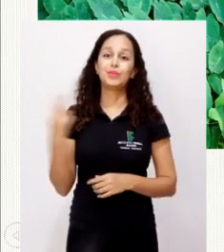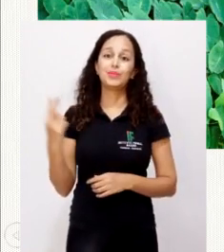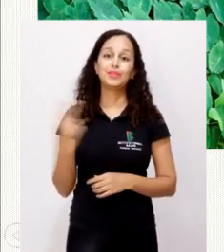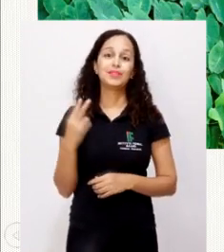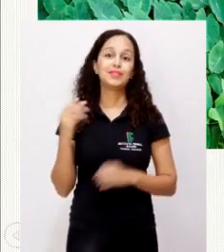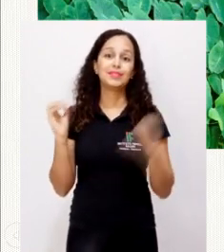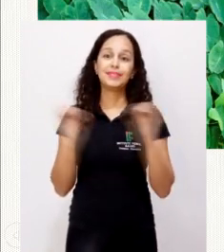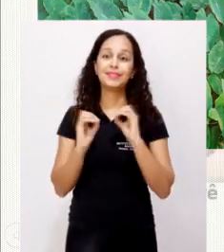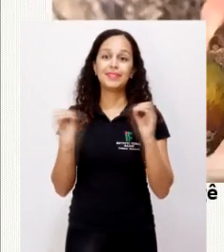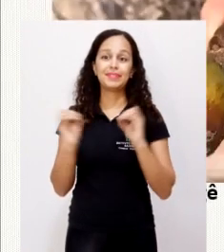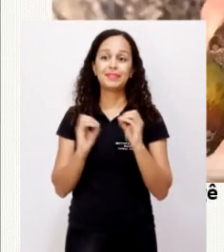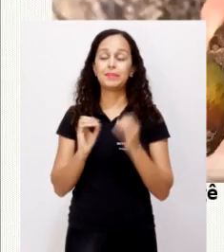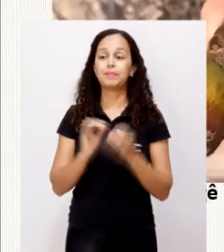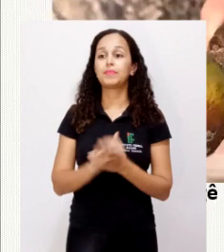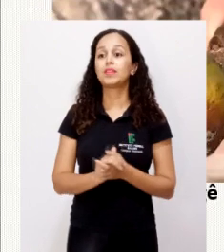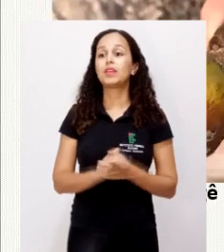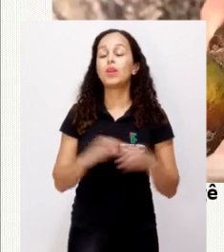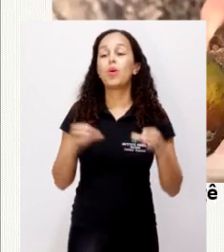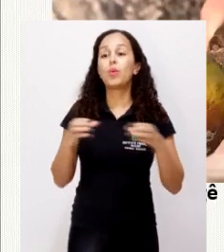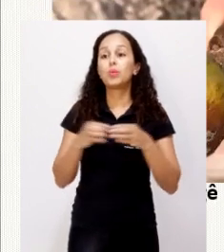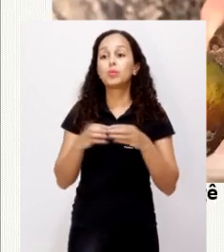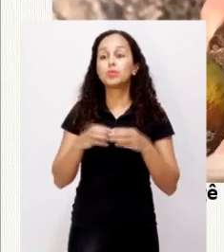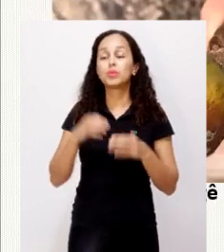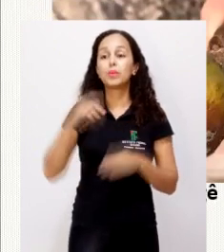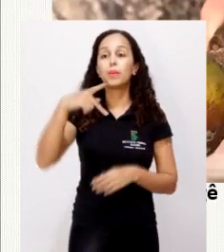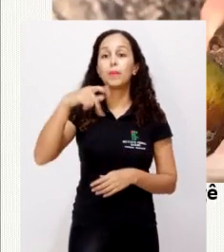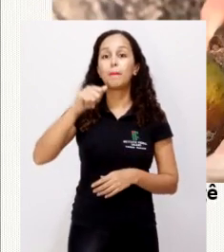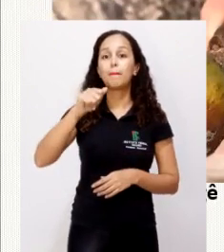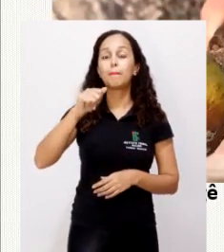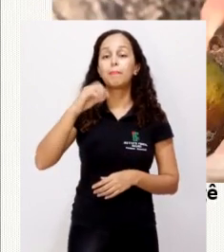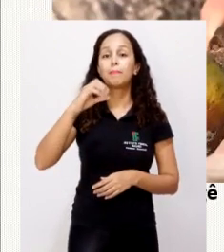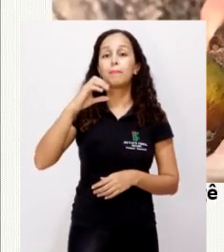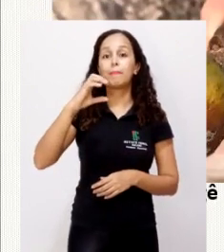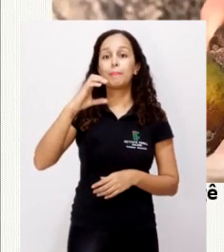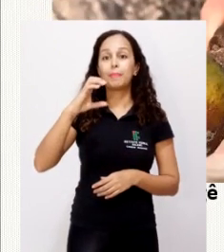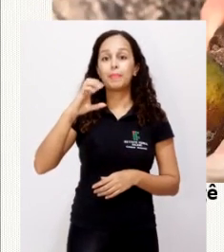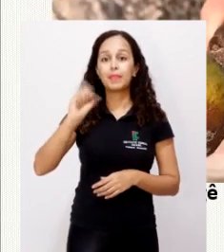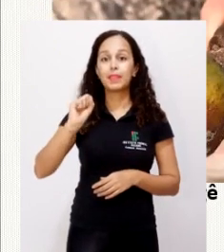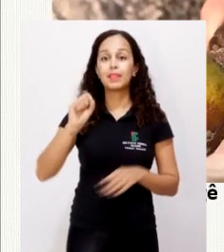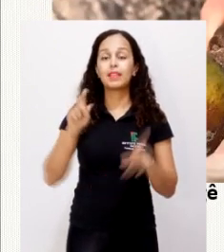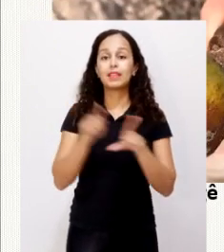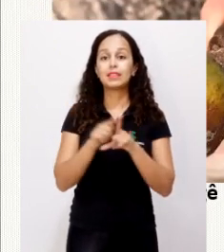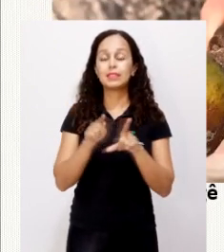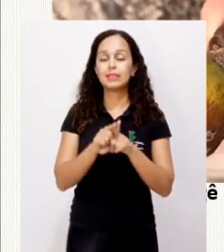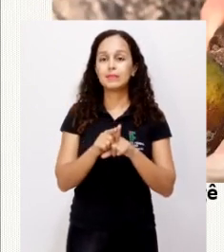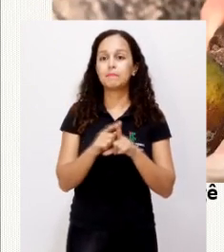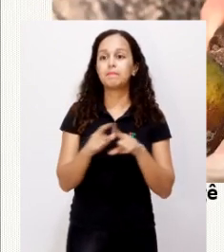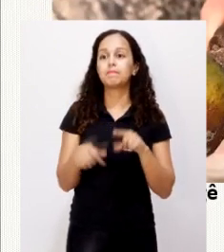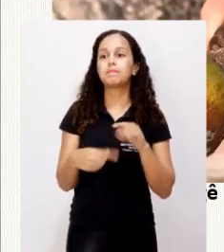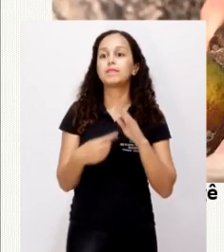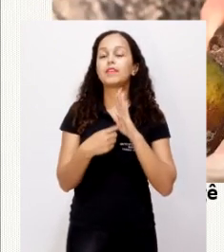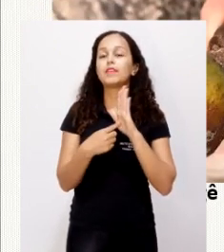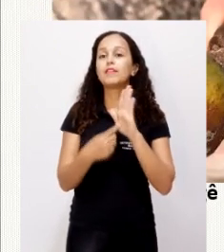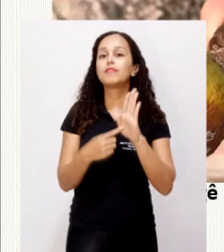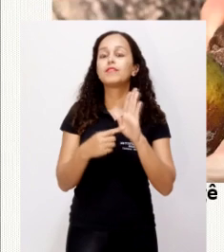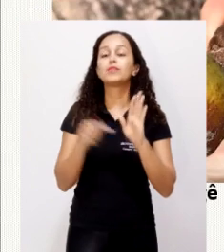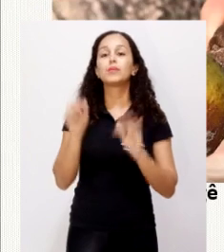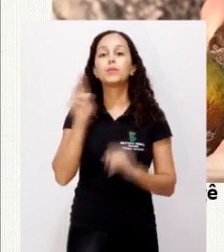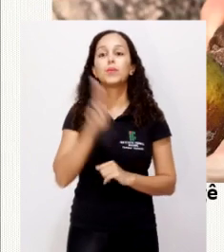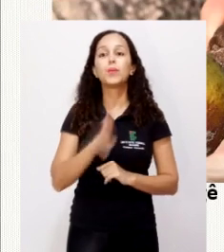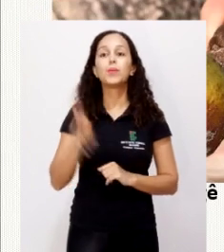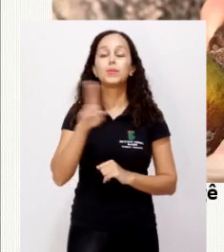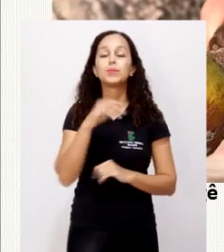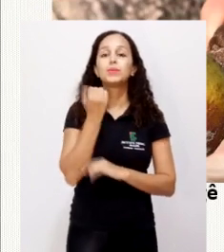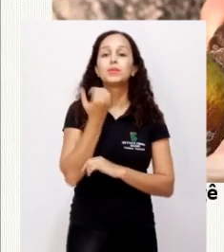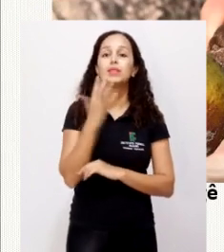a alimentação. A Rede Punk também fez um retrato, né, da distribuição geográfica e